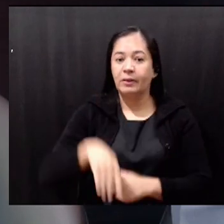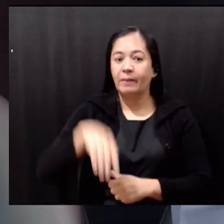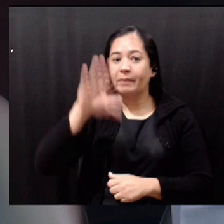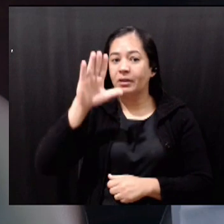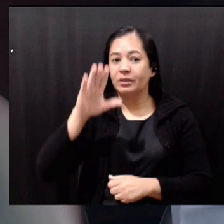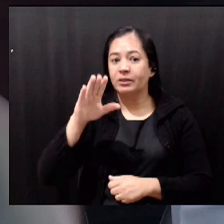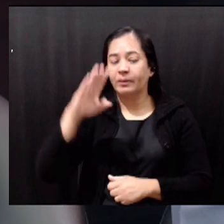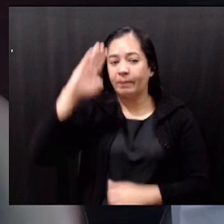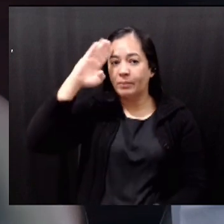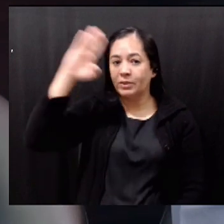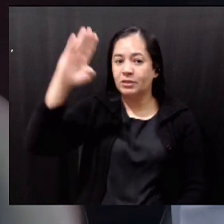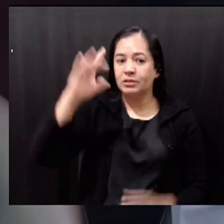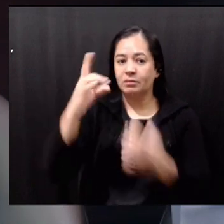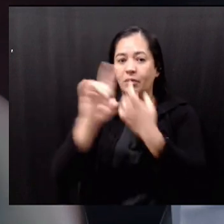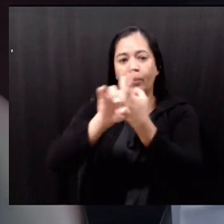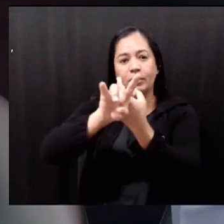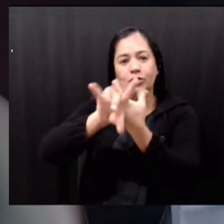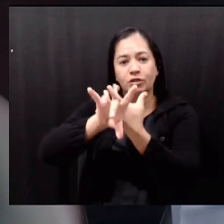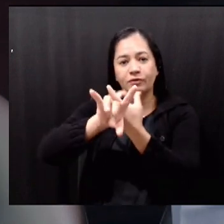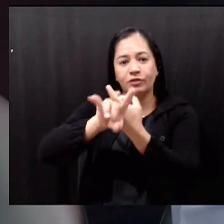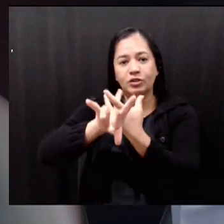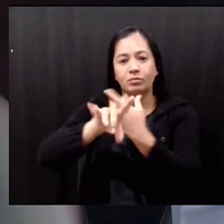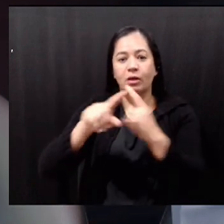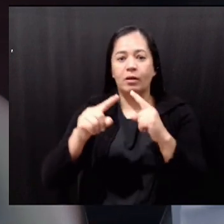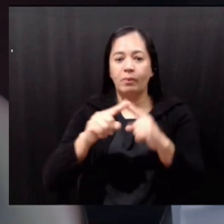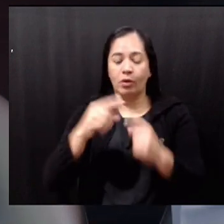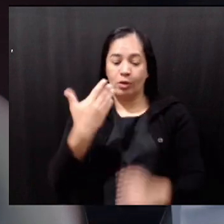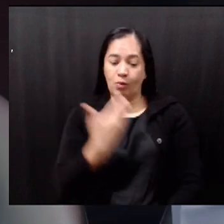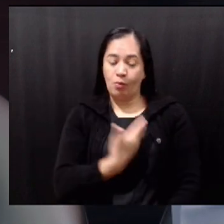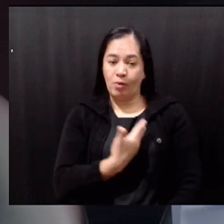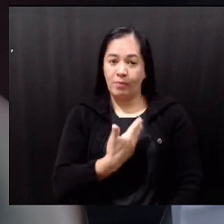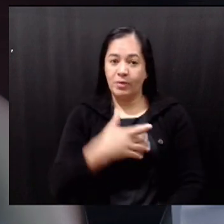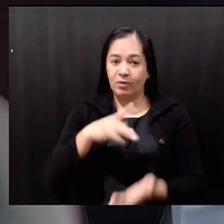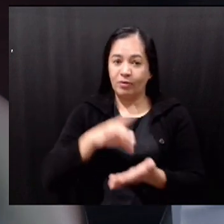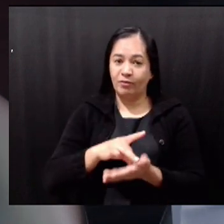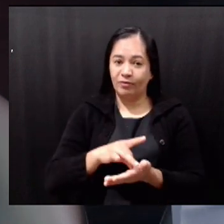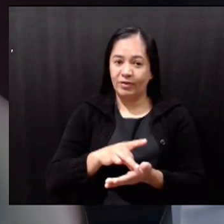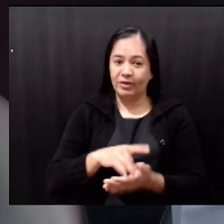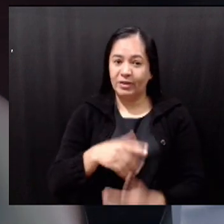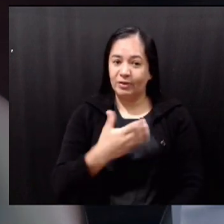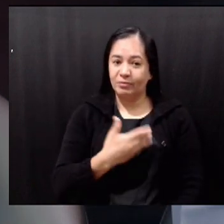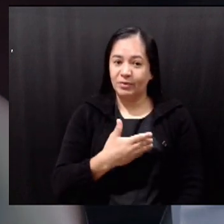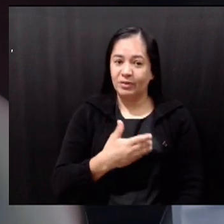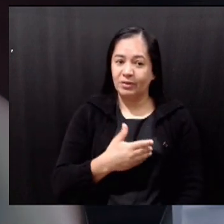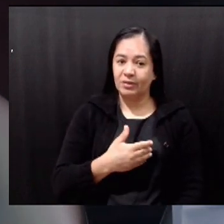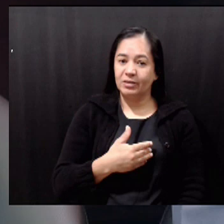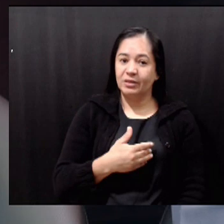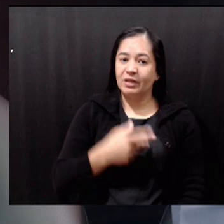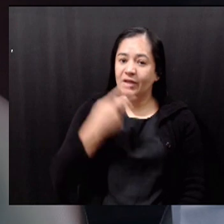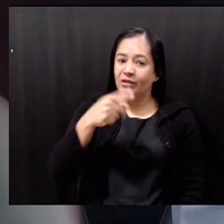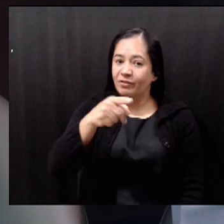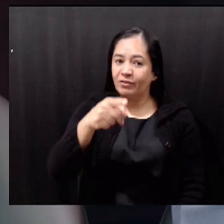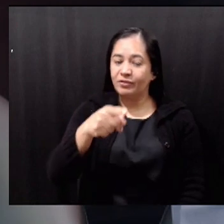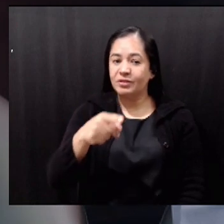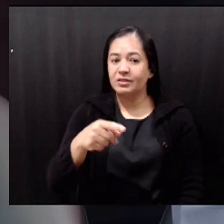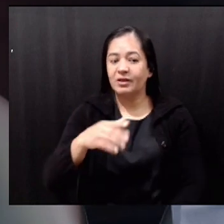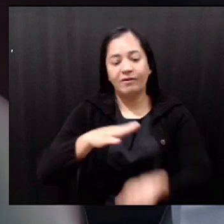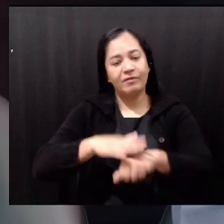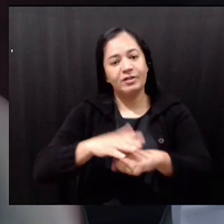amigo verdadeiro e um bom amigo, ele vai colocar para você quando você não estiver fazendo coisas adequadas, né, e ele vai Uhum. chegar e falar: